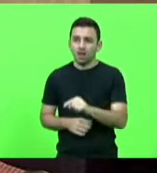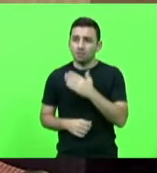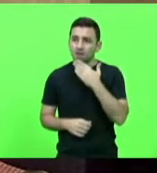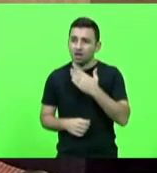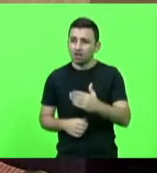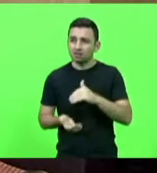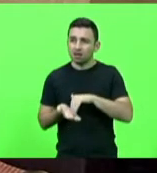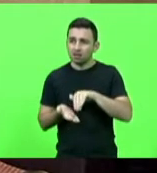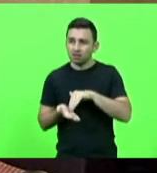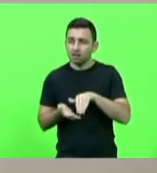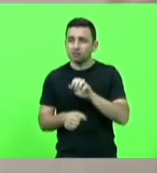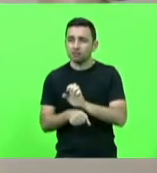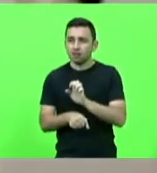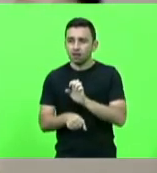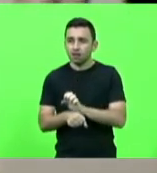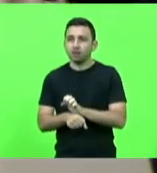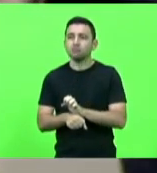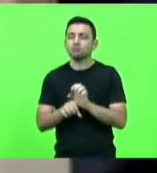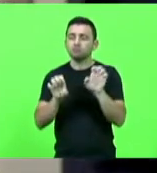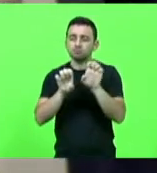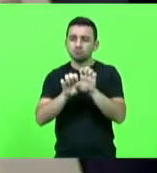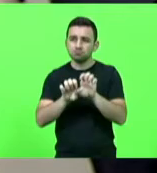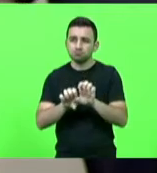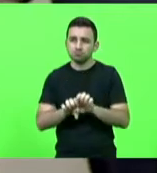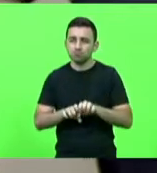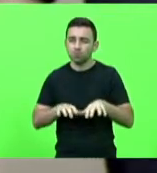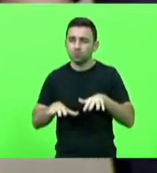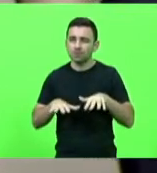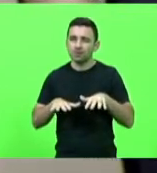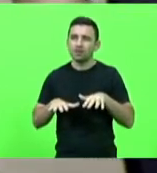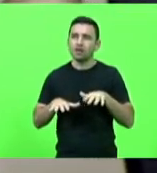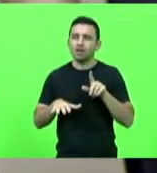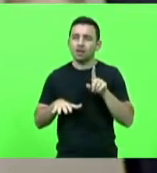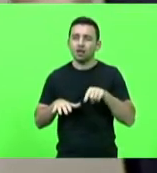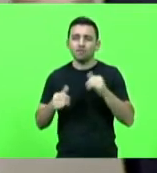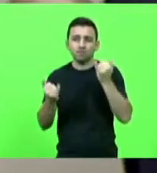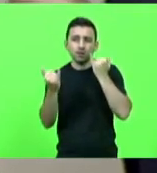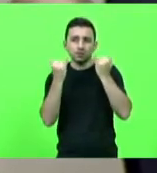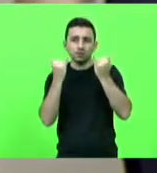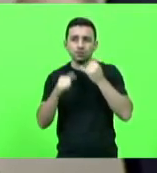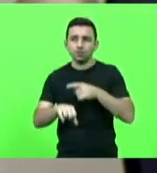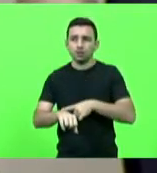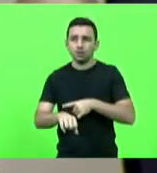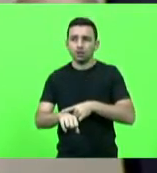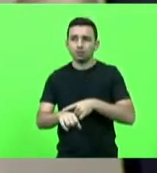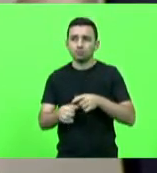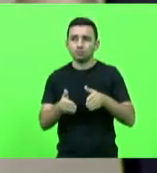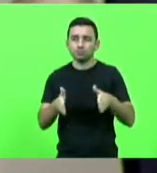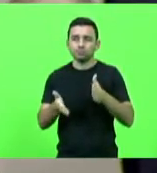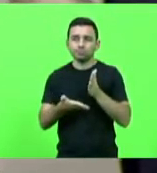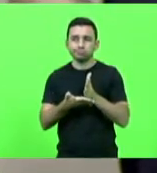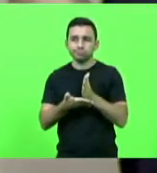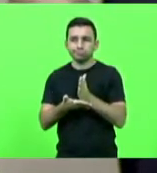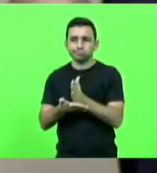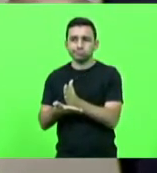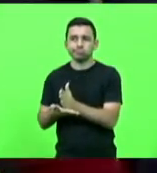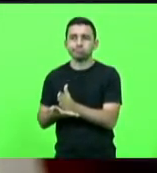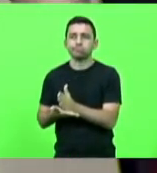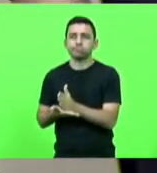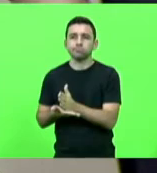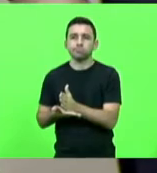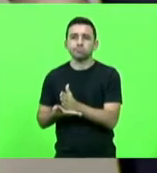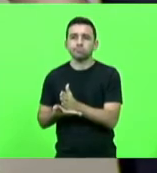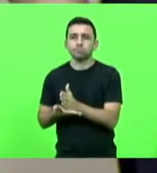de Infraestrutura e Mobilidade informações acerca do prazo para que as parcelas